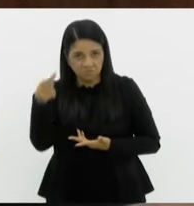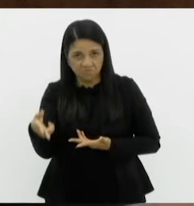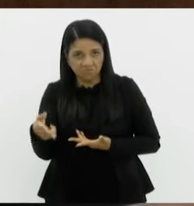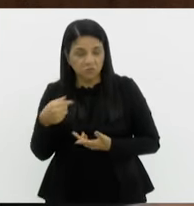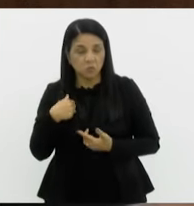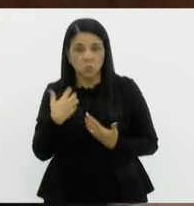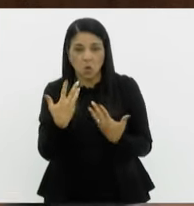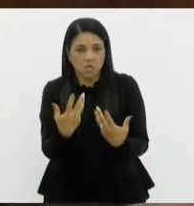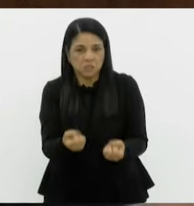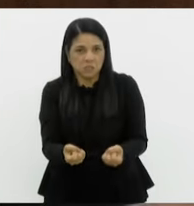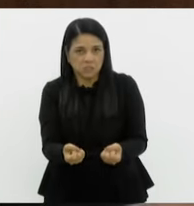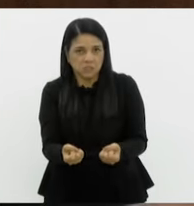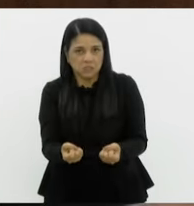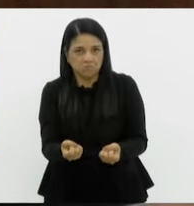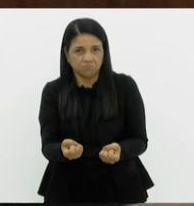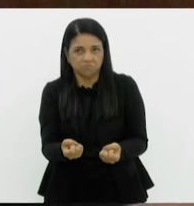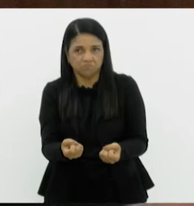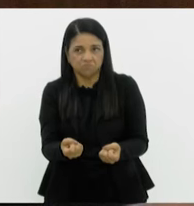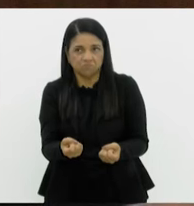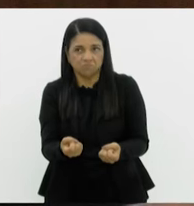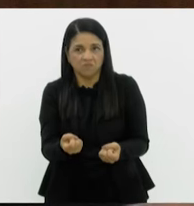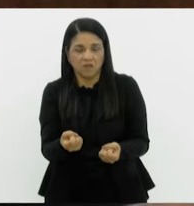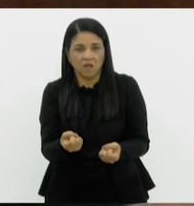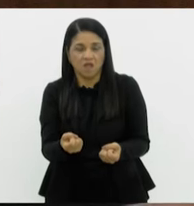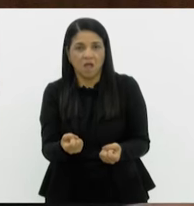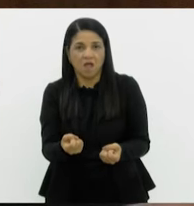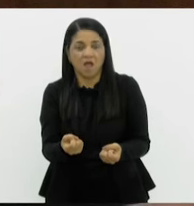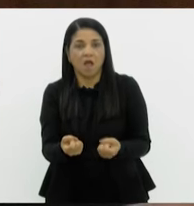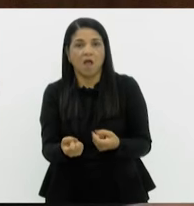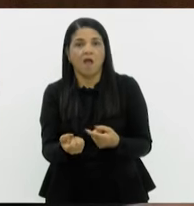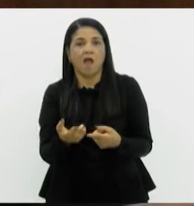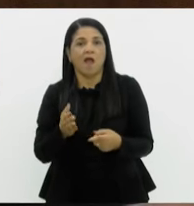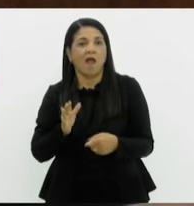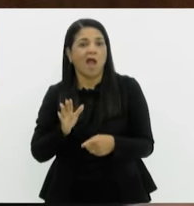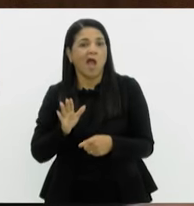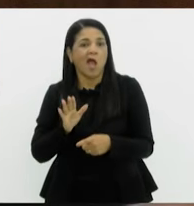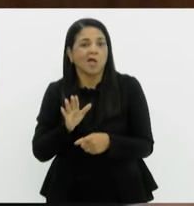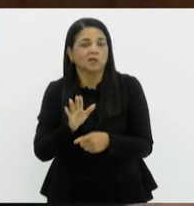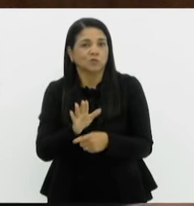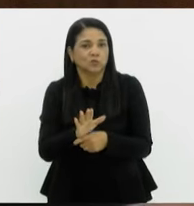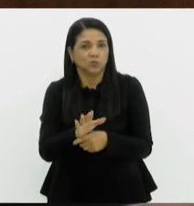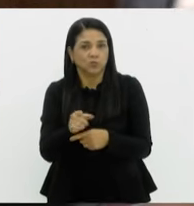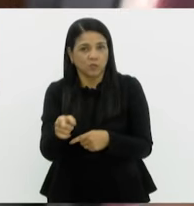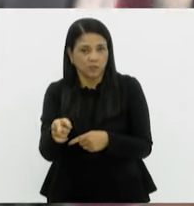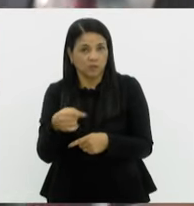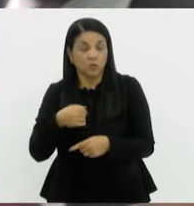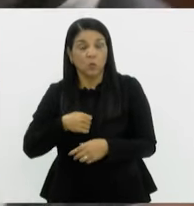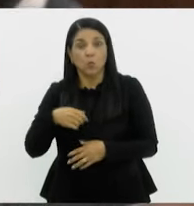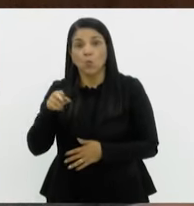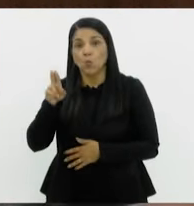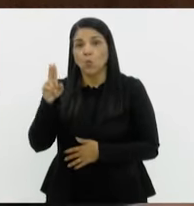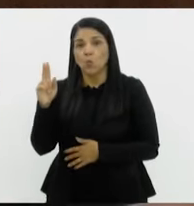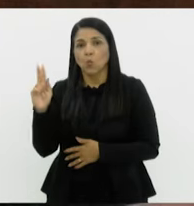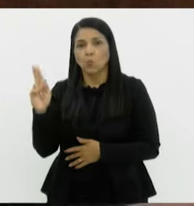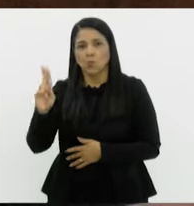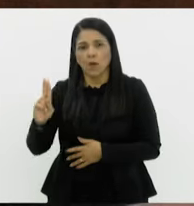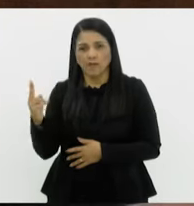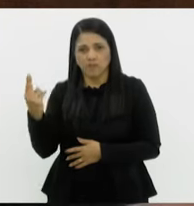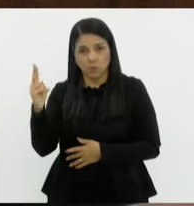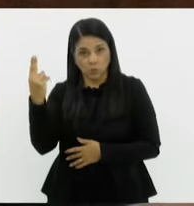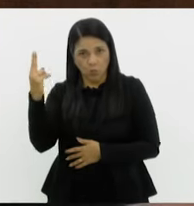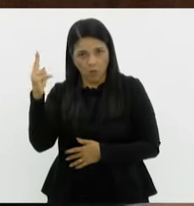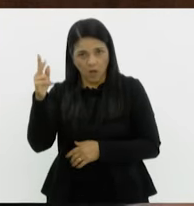ajuda do Estado, né, do país, que está ao lado ali, o Uruguai, que ofereceu ajuda, e não